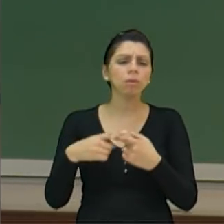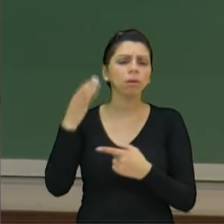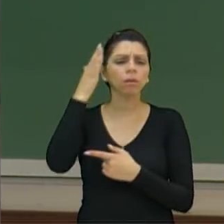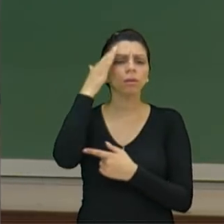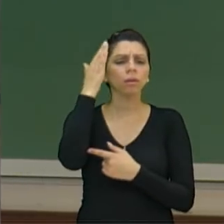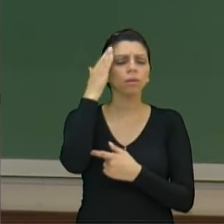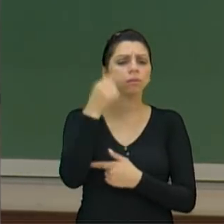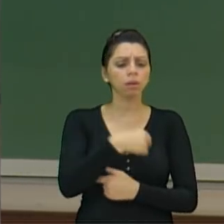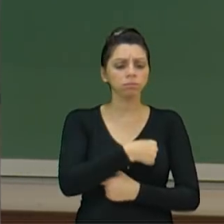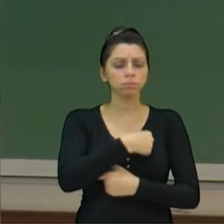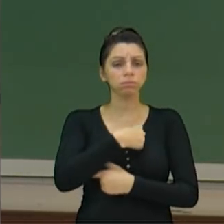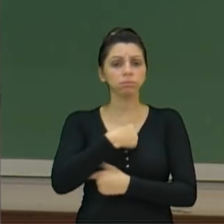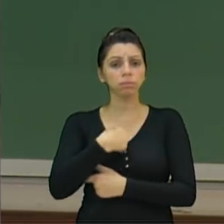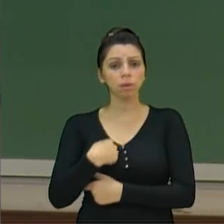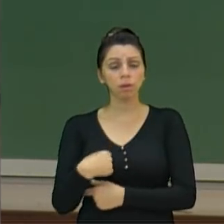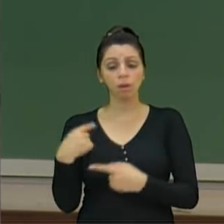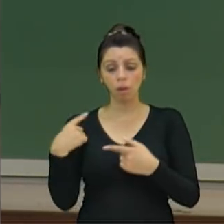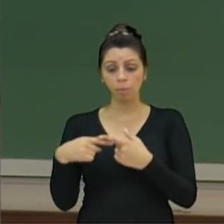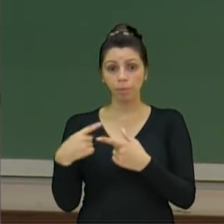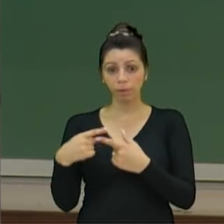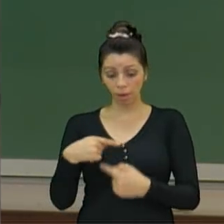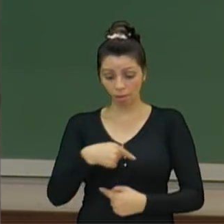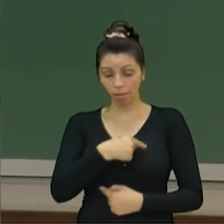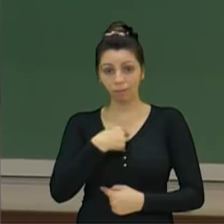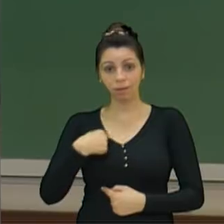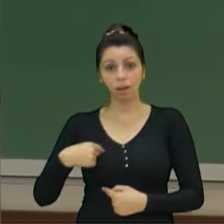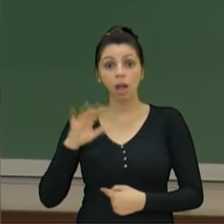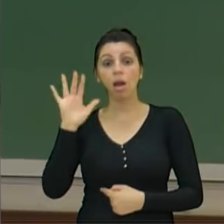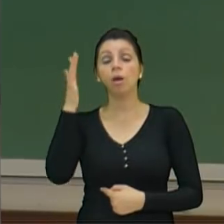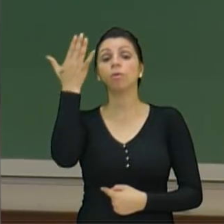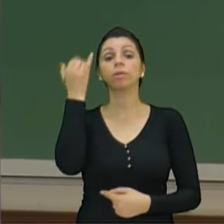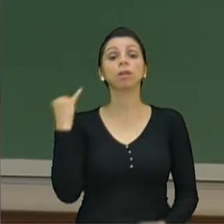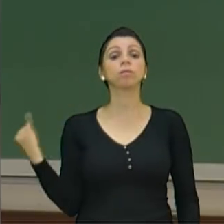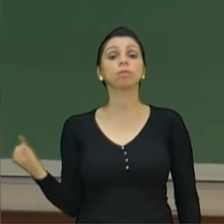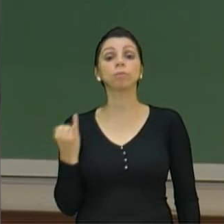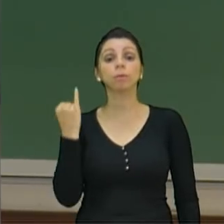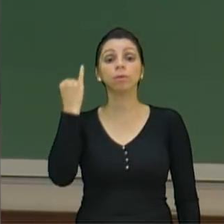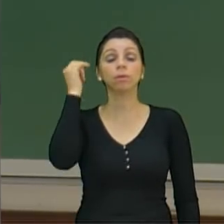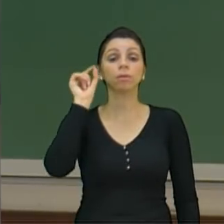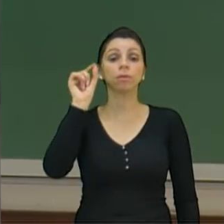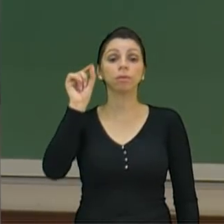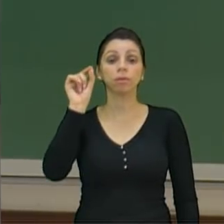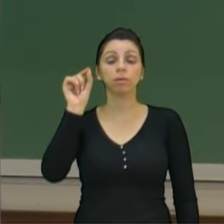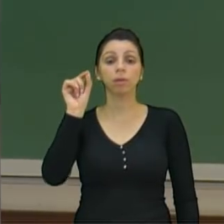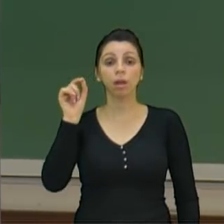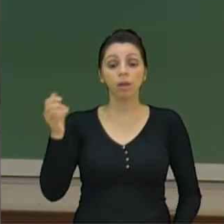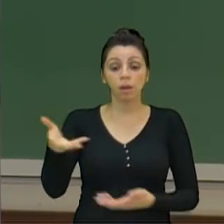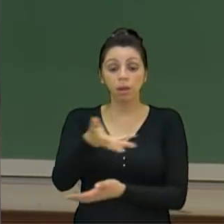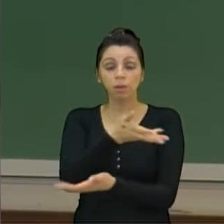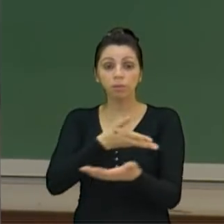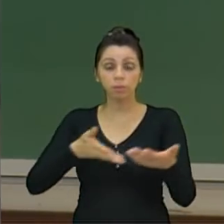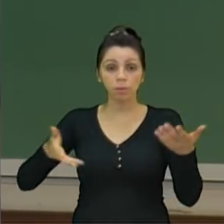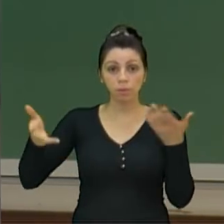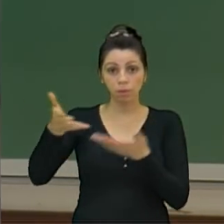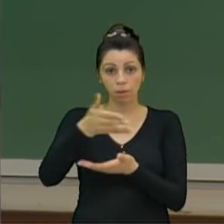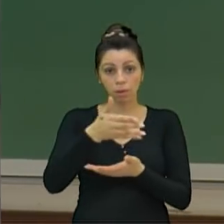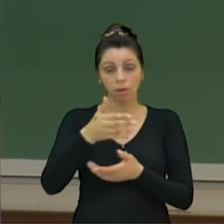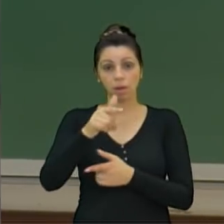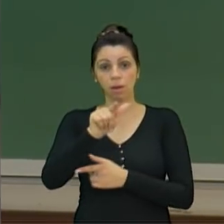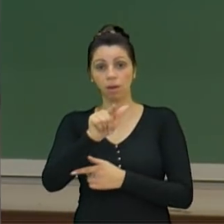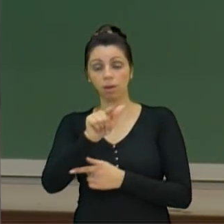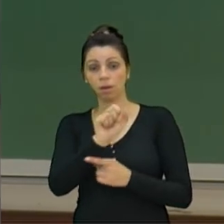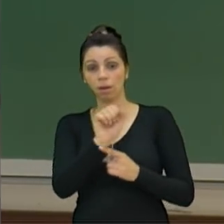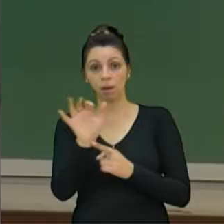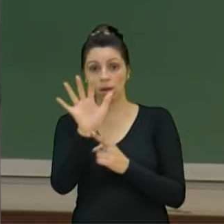dizer? Porque lá nos pulmões vai acontecer algo extremamente importante, que são as trocas gasosas, ou